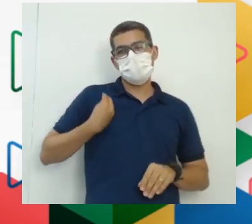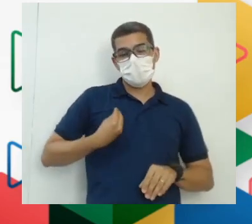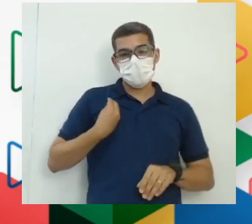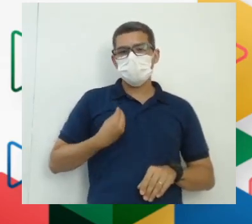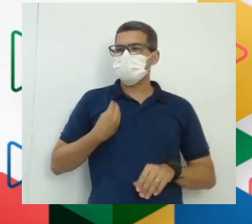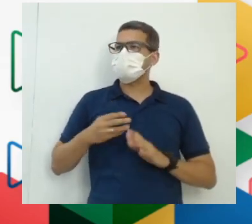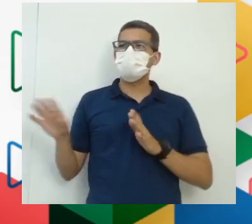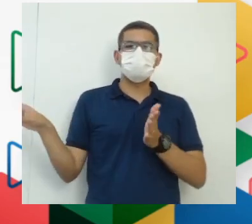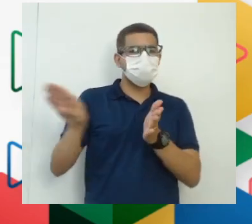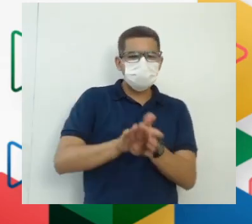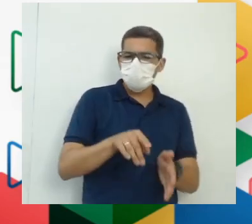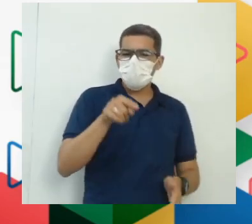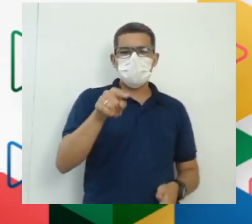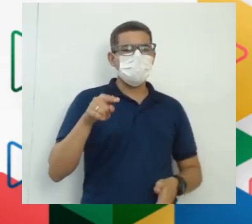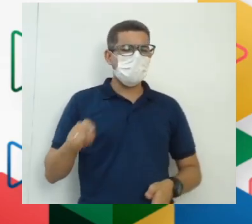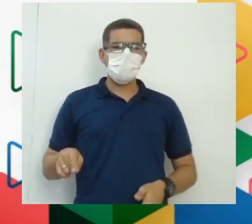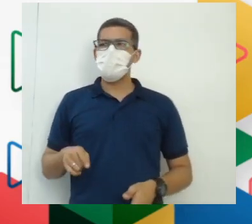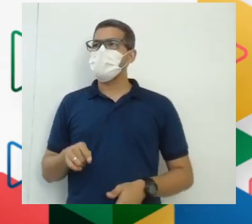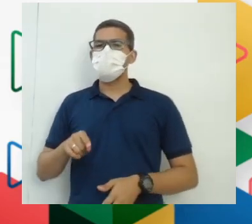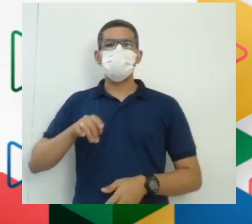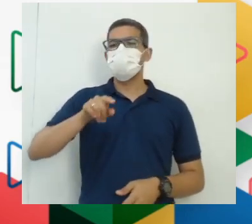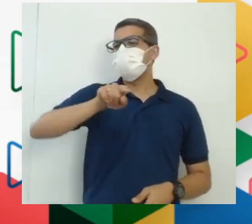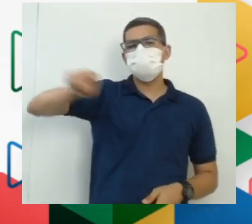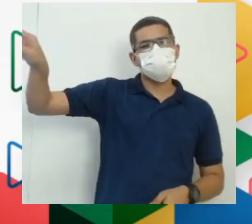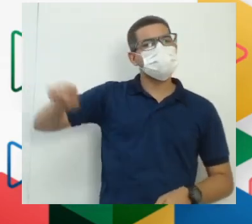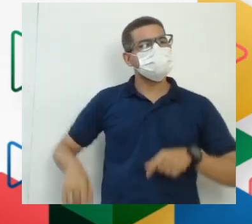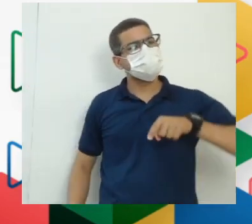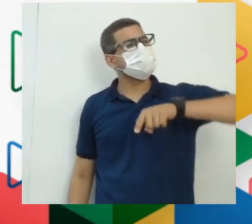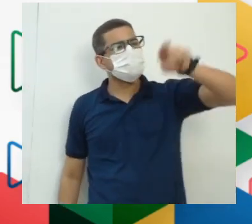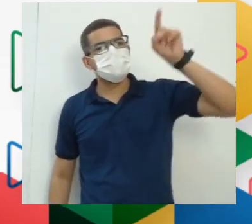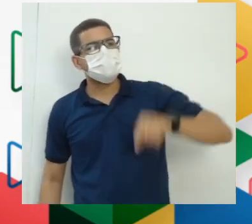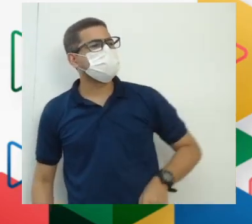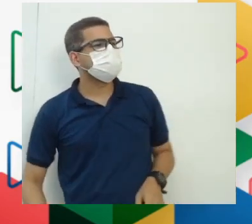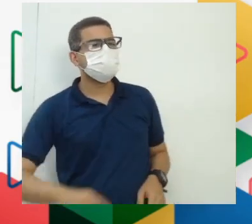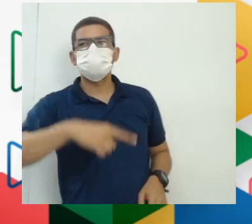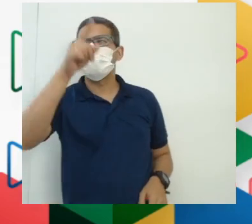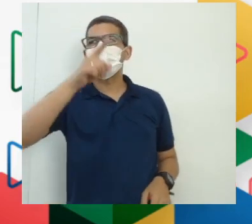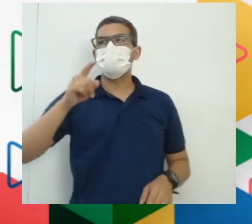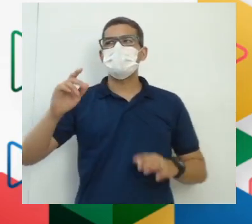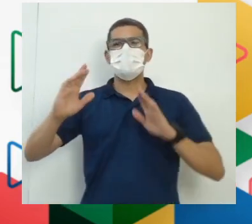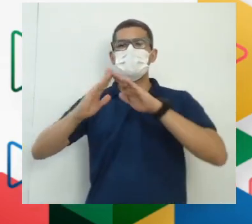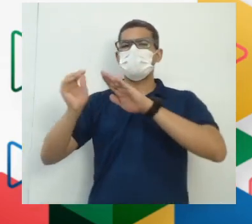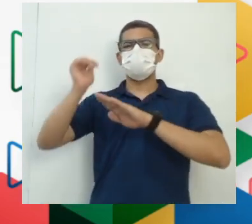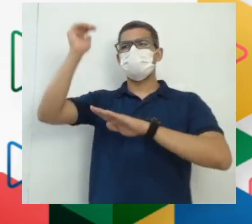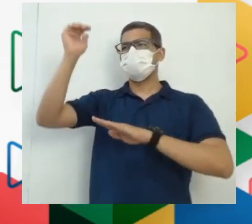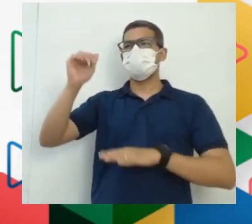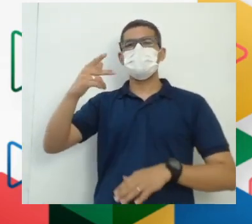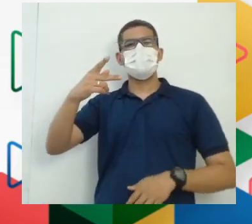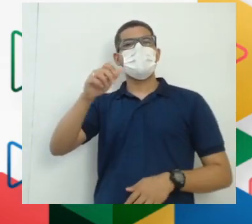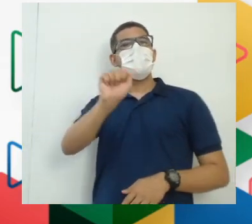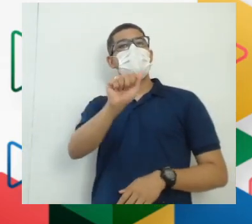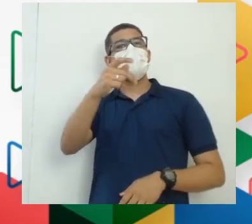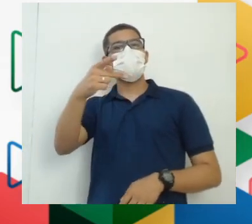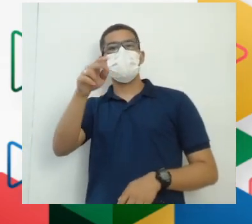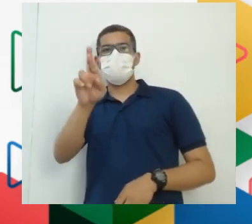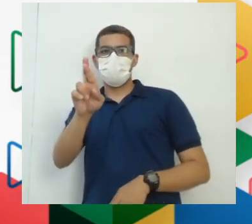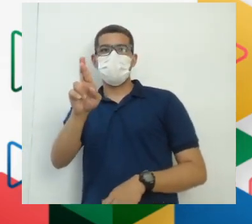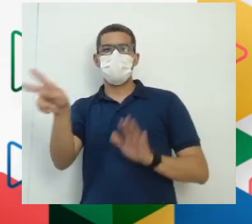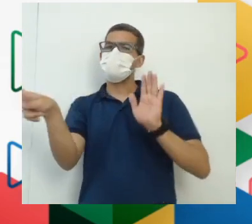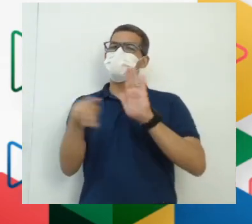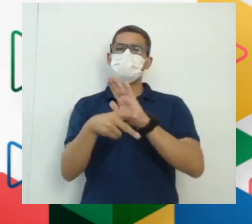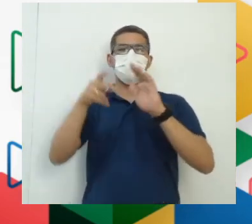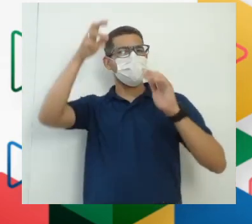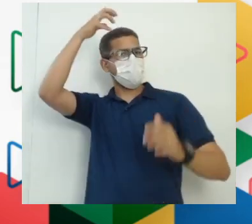aqui chegando, diga-se passagem, desapropriando os territórios, as casas bacanas, botando lá PR na porta, propriedade real, bora, sai que é